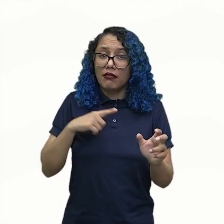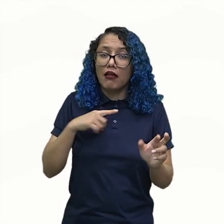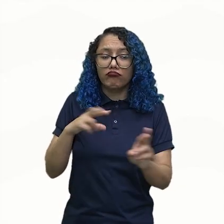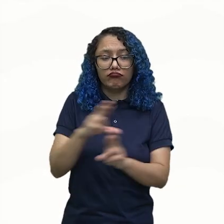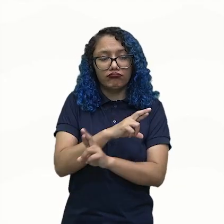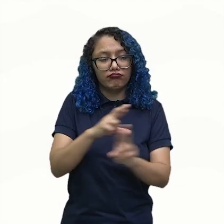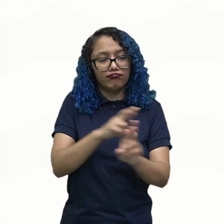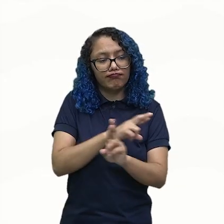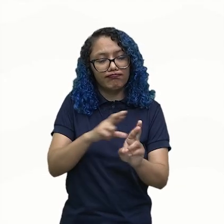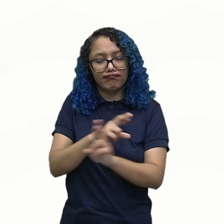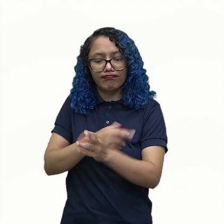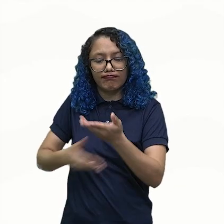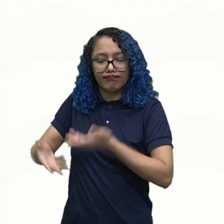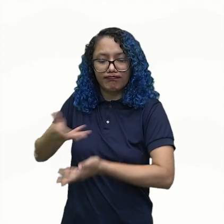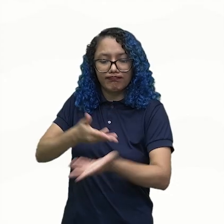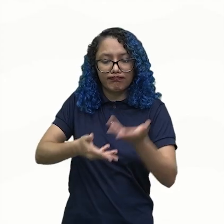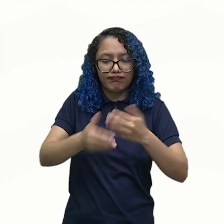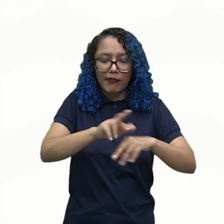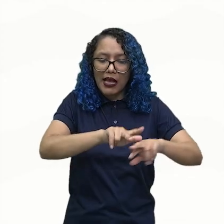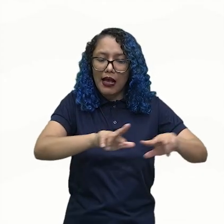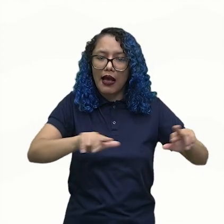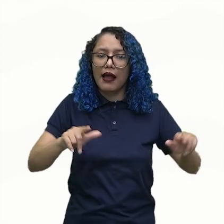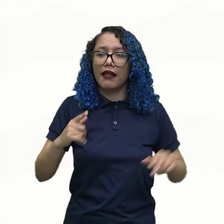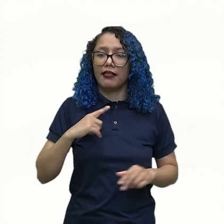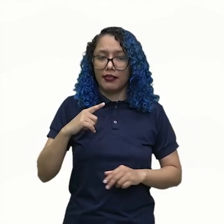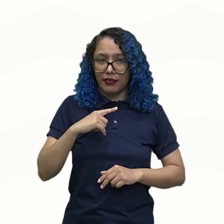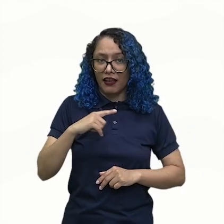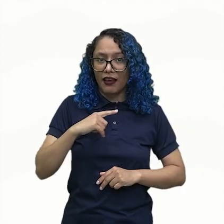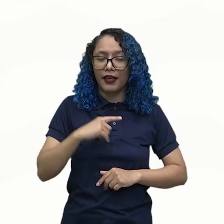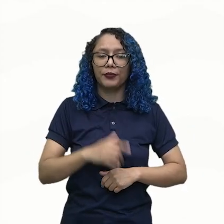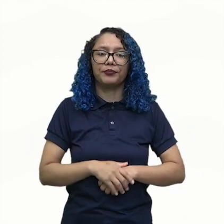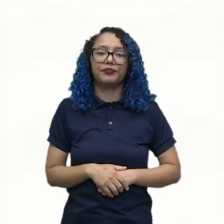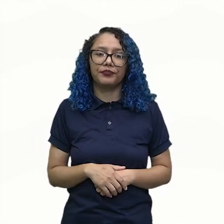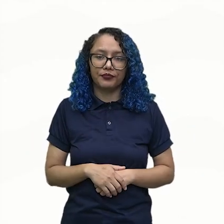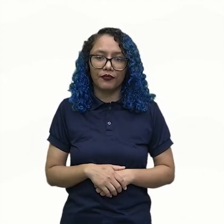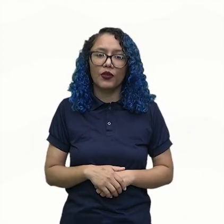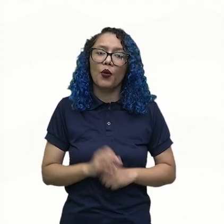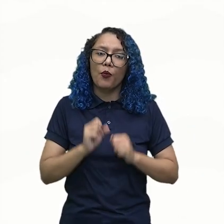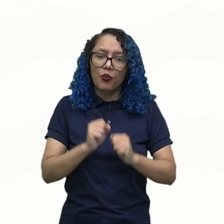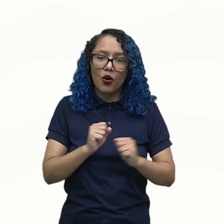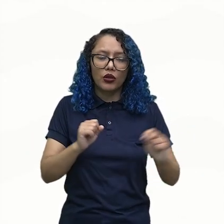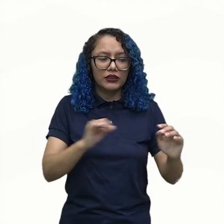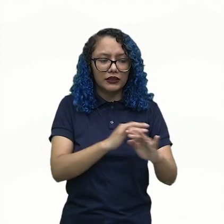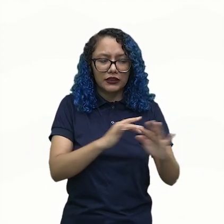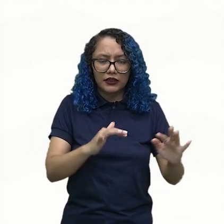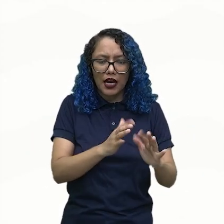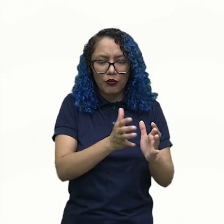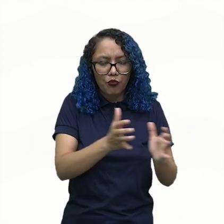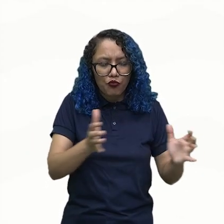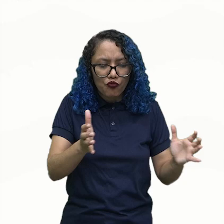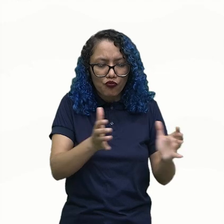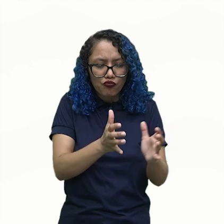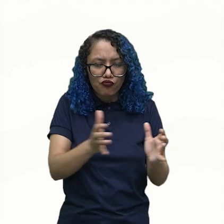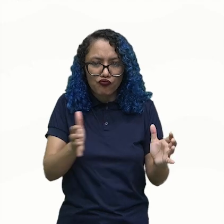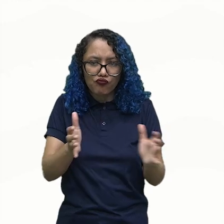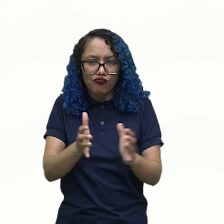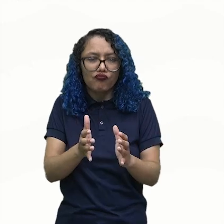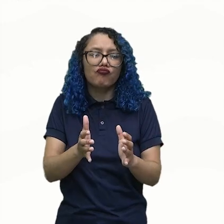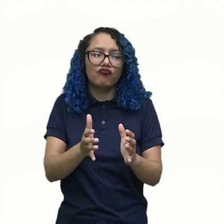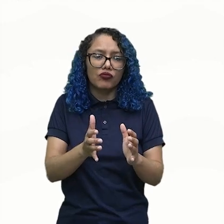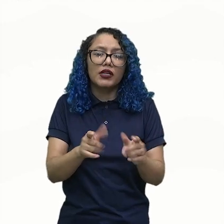diferentes relações entre si. São formados ali por cidades de diferentes tamanhos e níveis